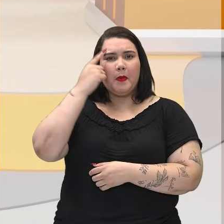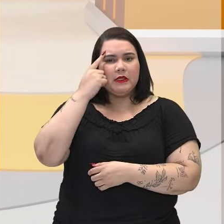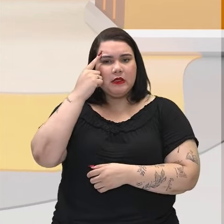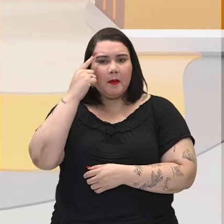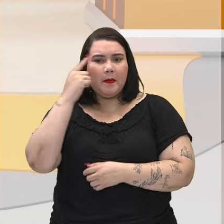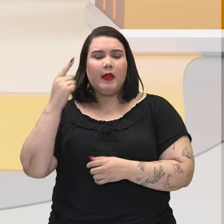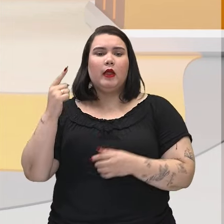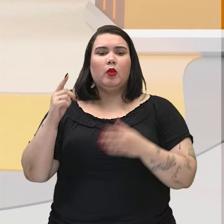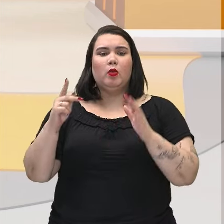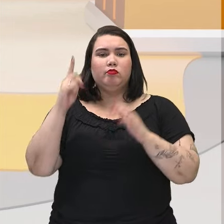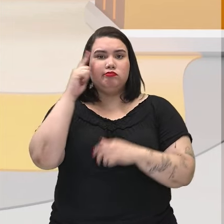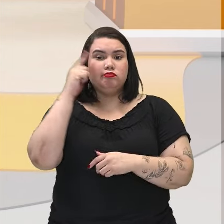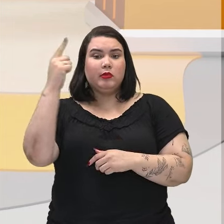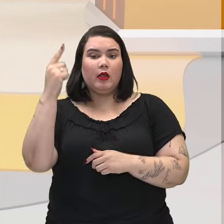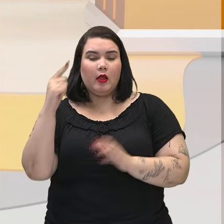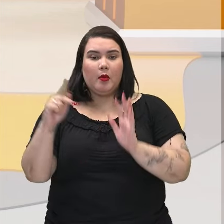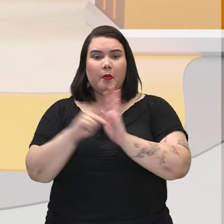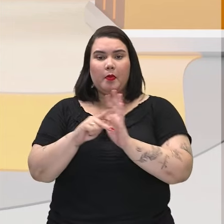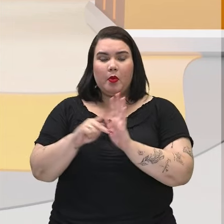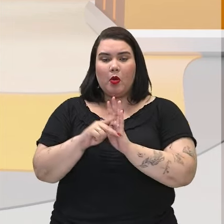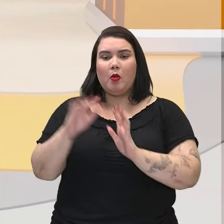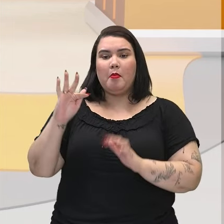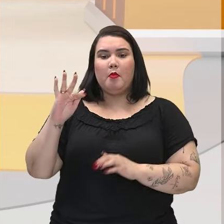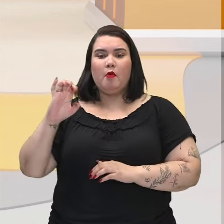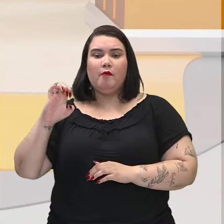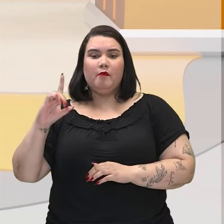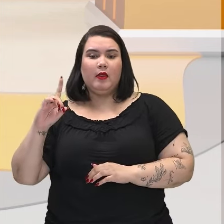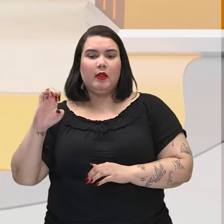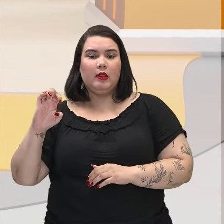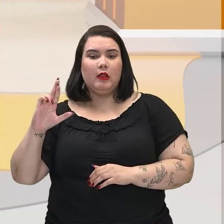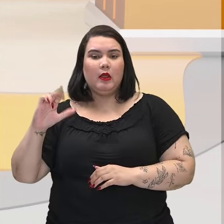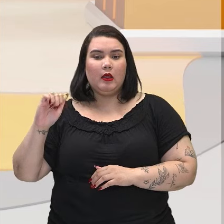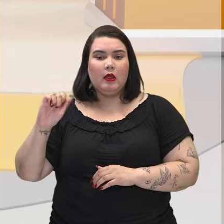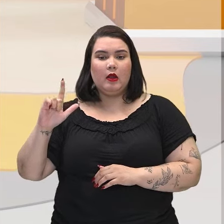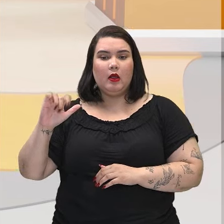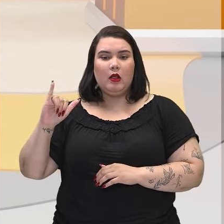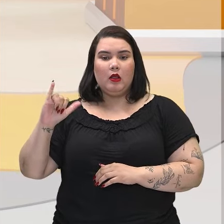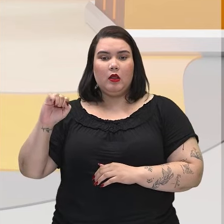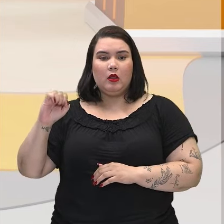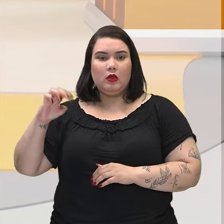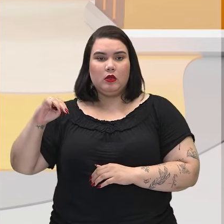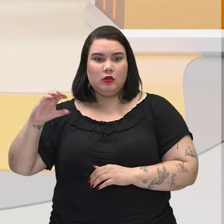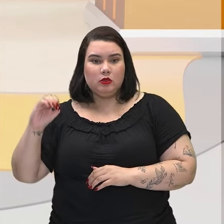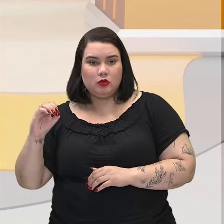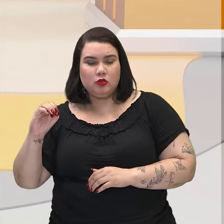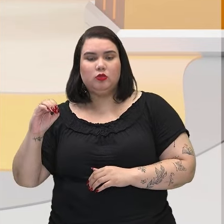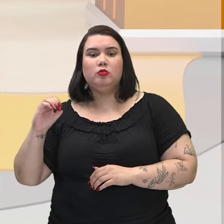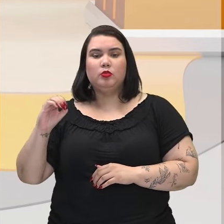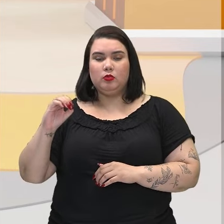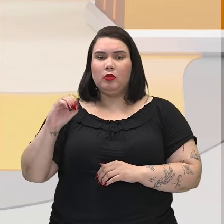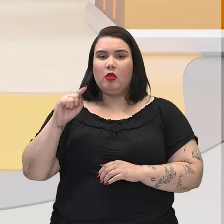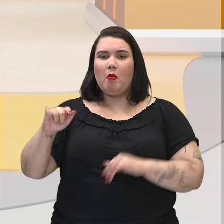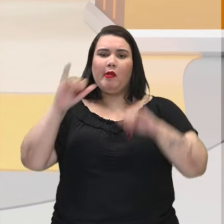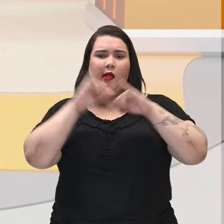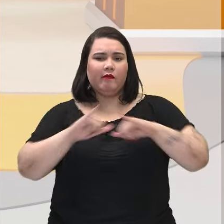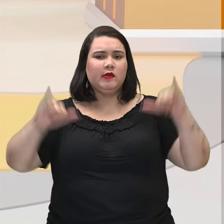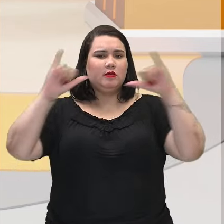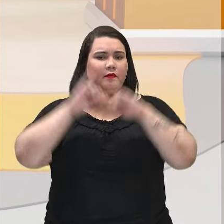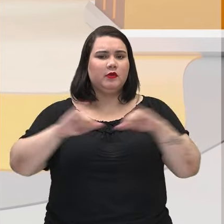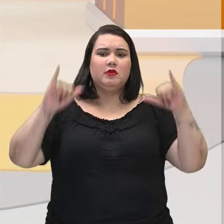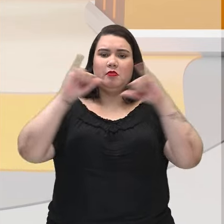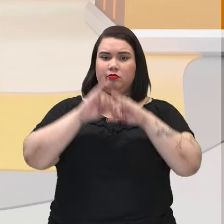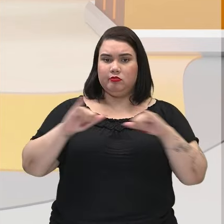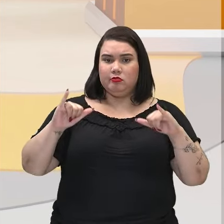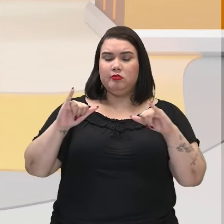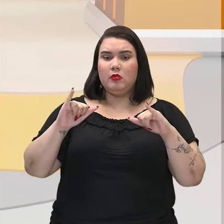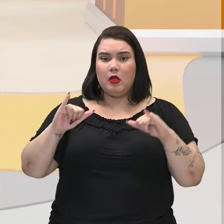essas ideias presentes na mente dele ali e ele transmitia isso para as pessoas. Tá bom? E o Frei Caneca vai estar